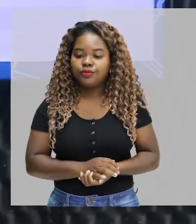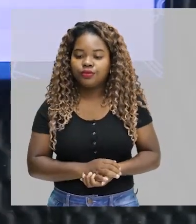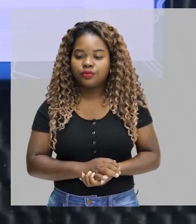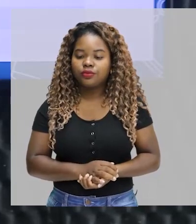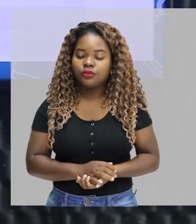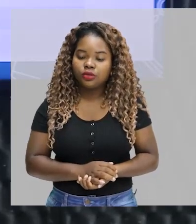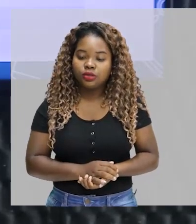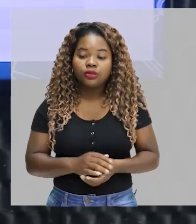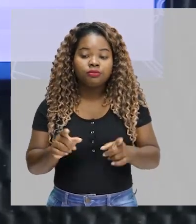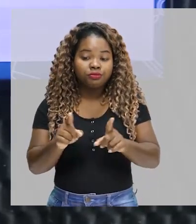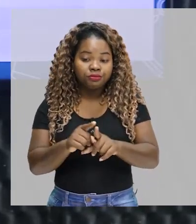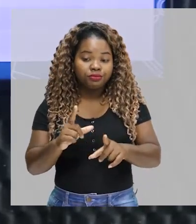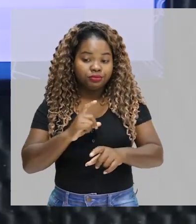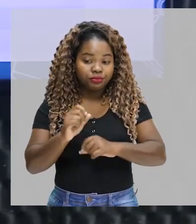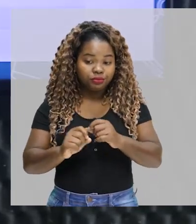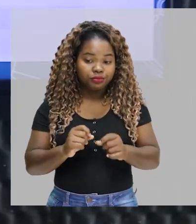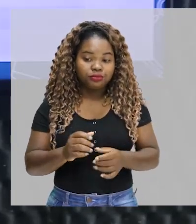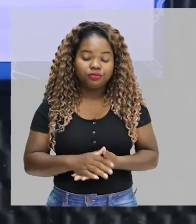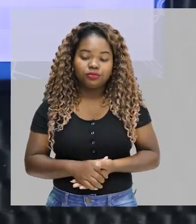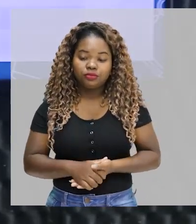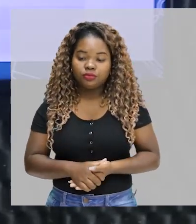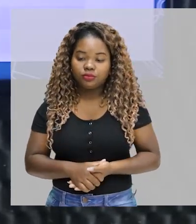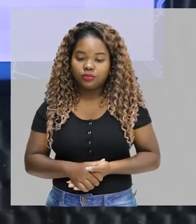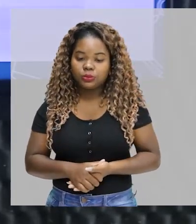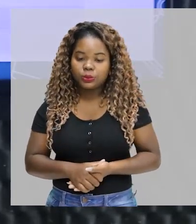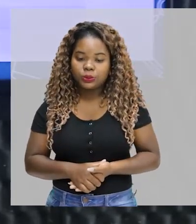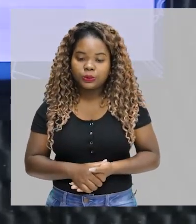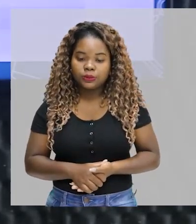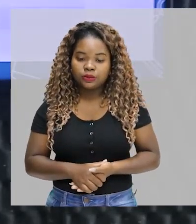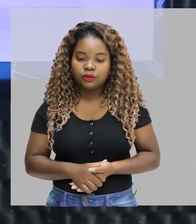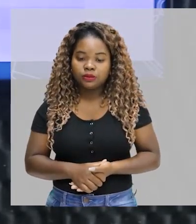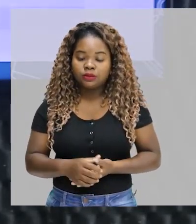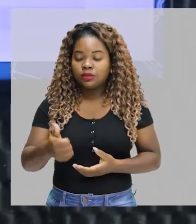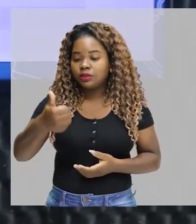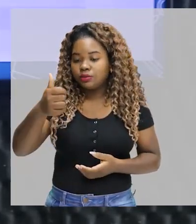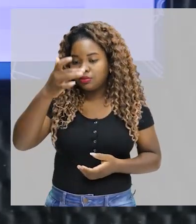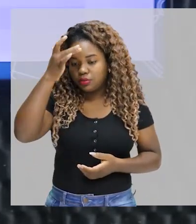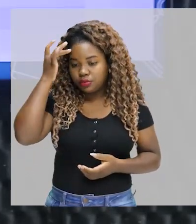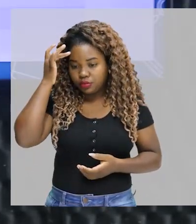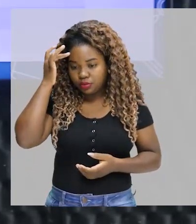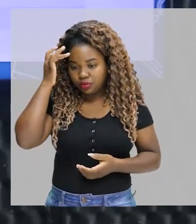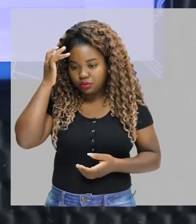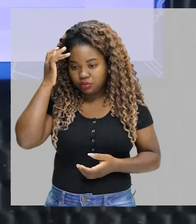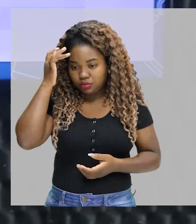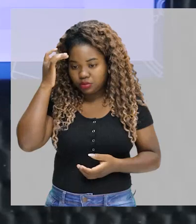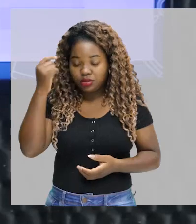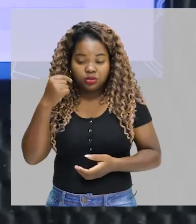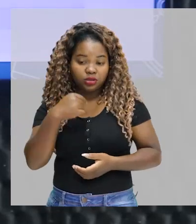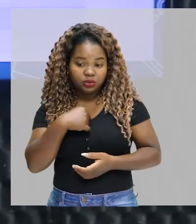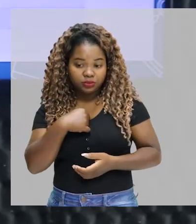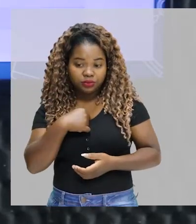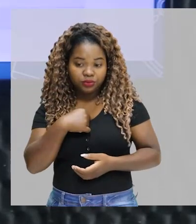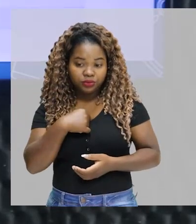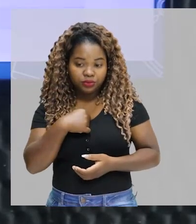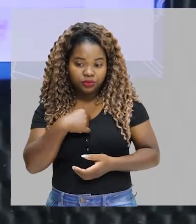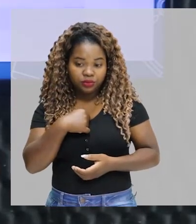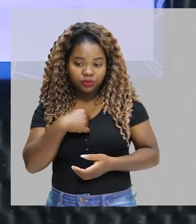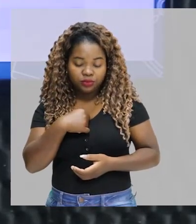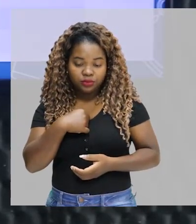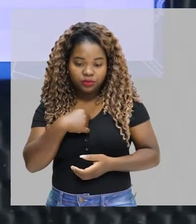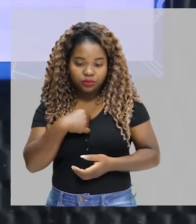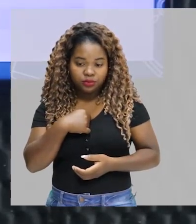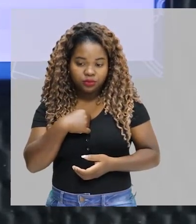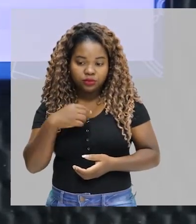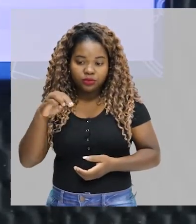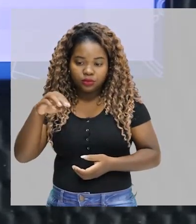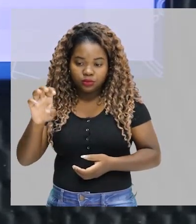eu vou ter também a equivalência, tá? Então, se é primeira pessoa, se é a pessoa que fala, o pronome